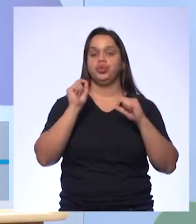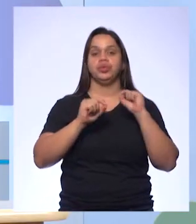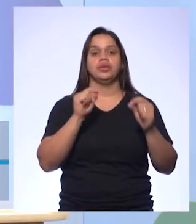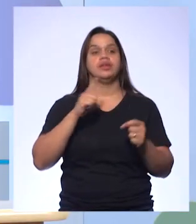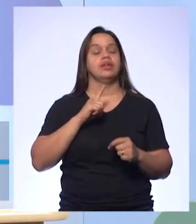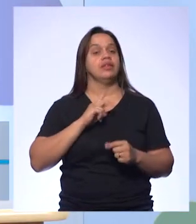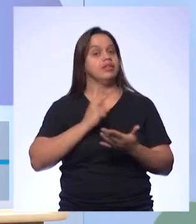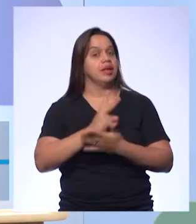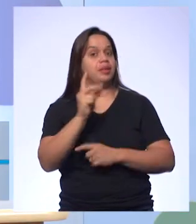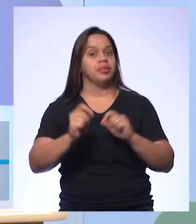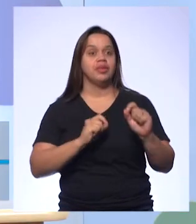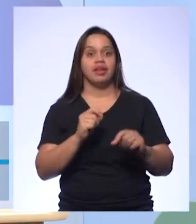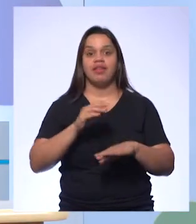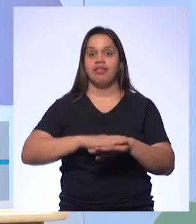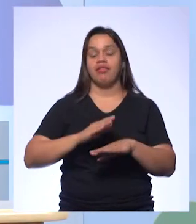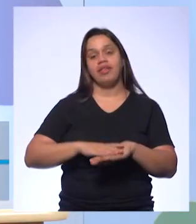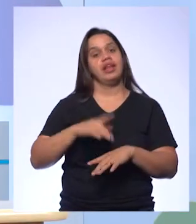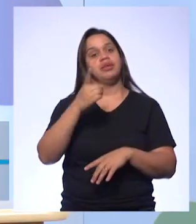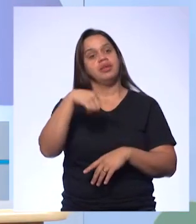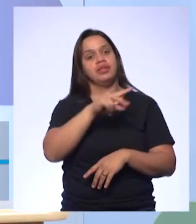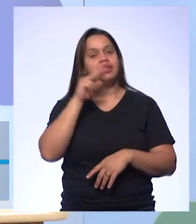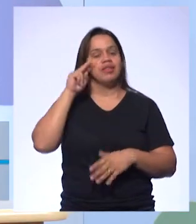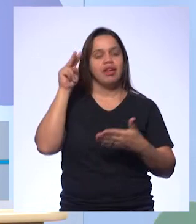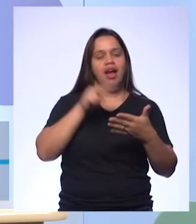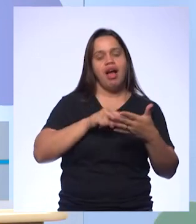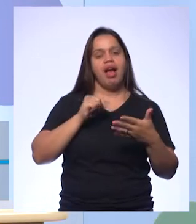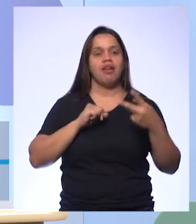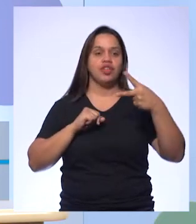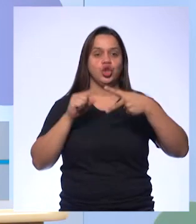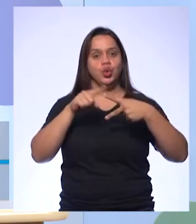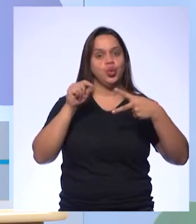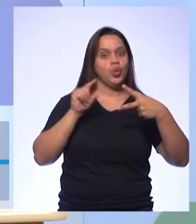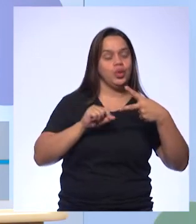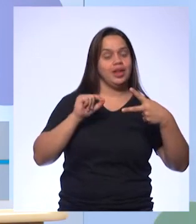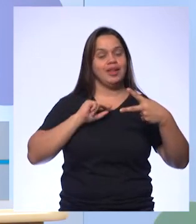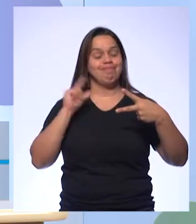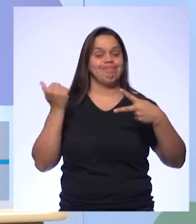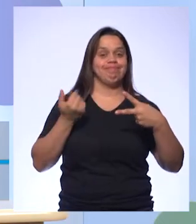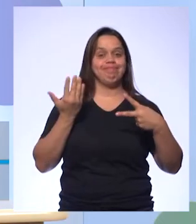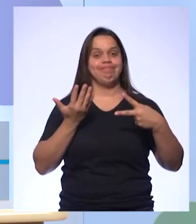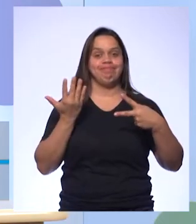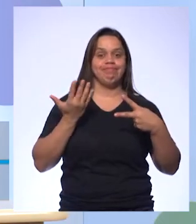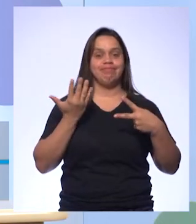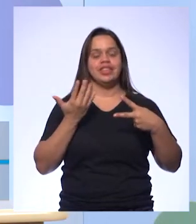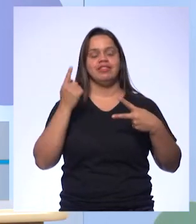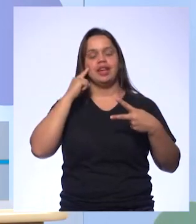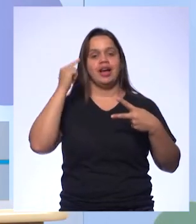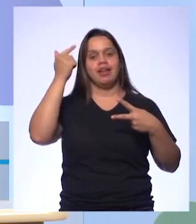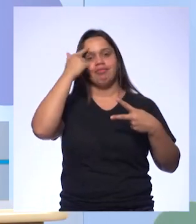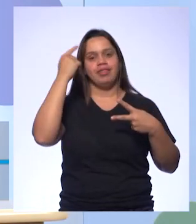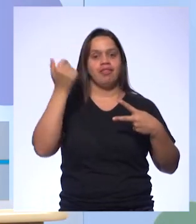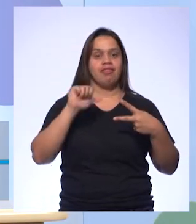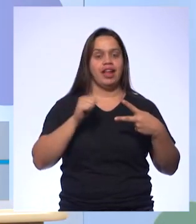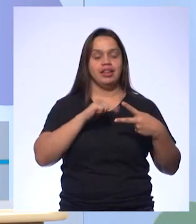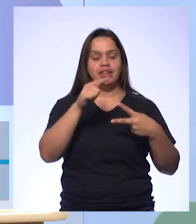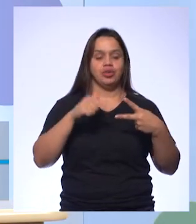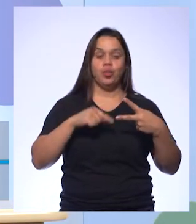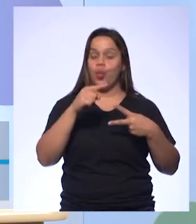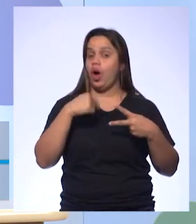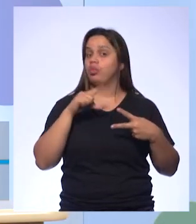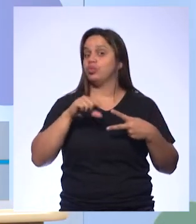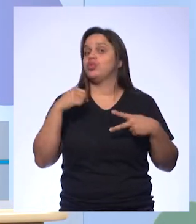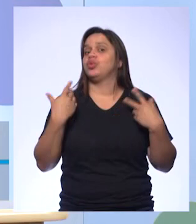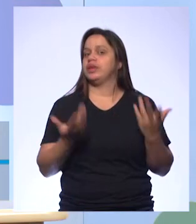É sempre feito para você ficar lá entre duas e aí você aguçar ali toda a sua memória e